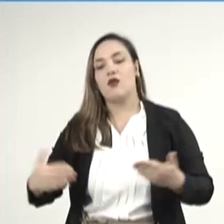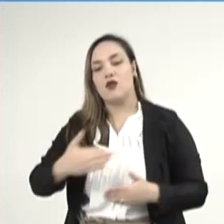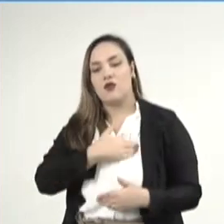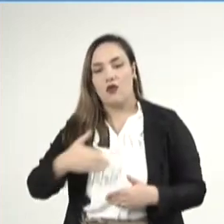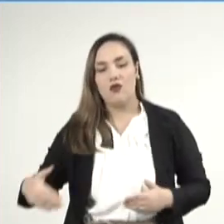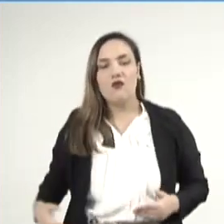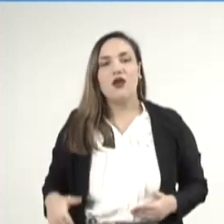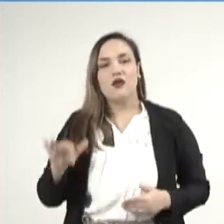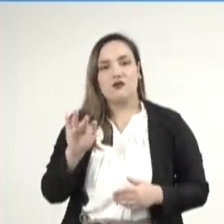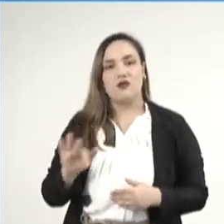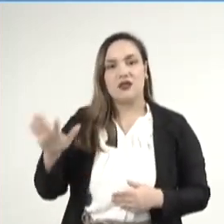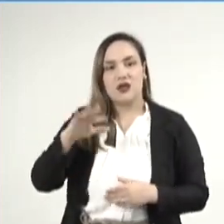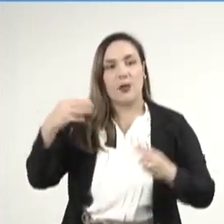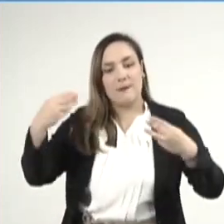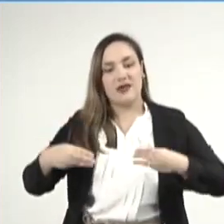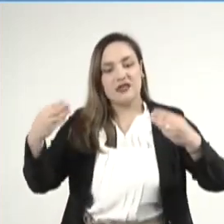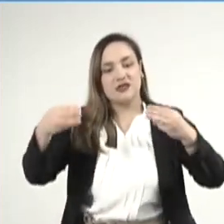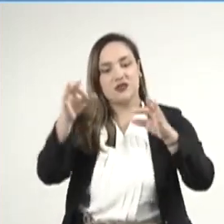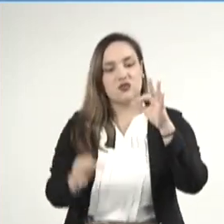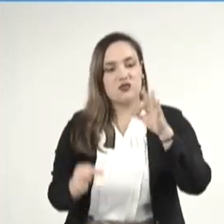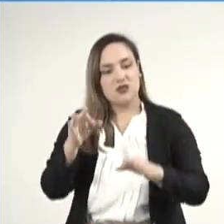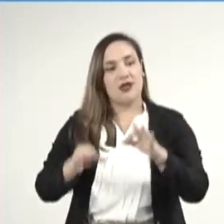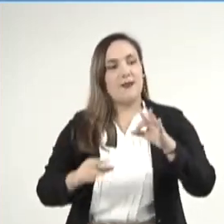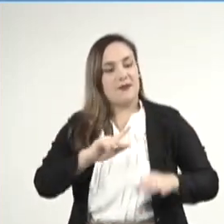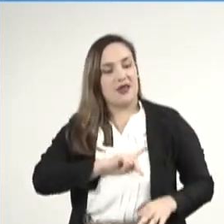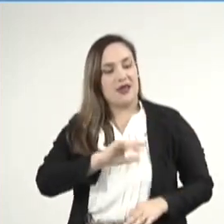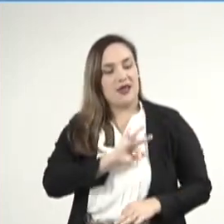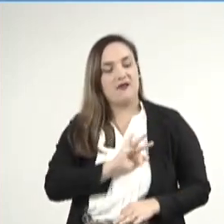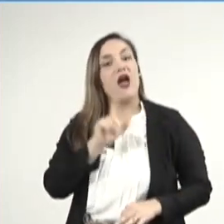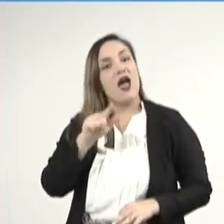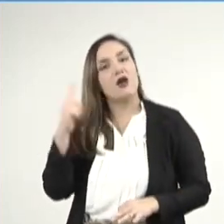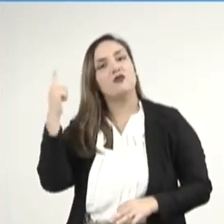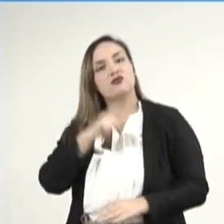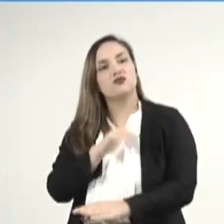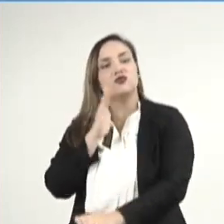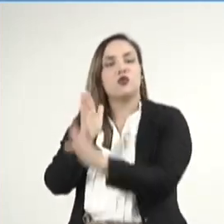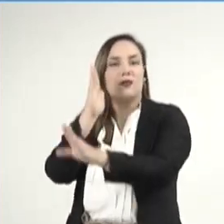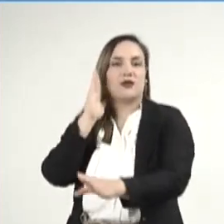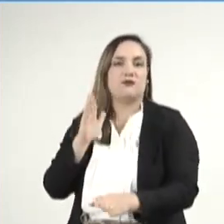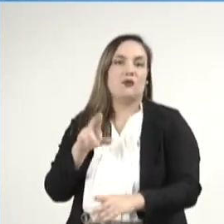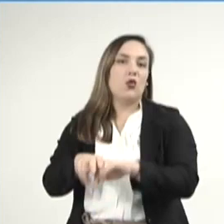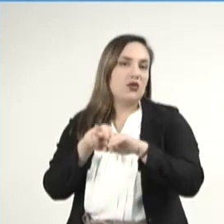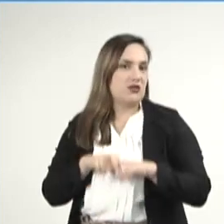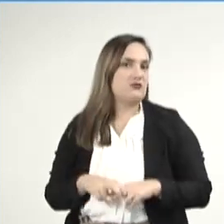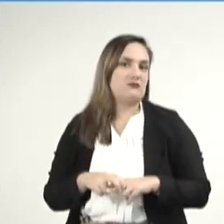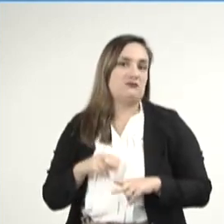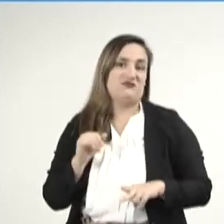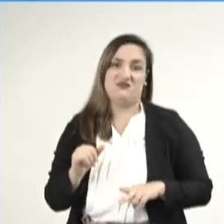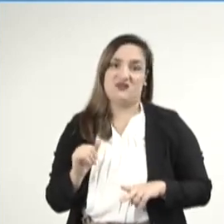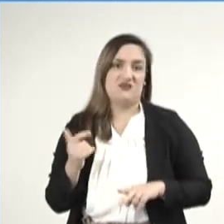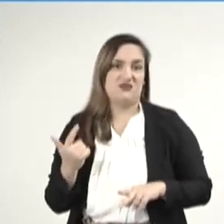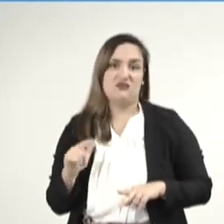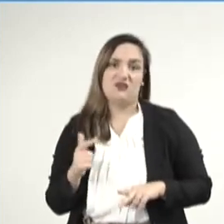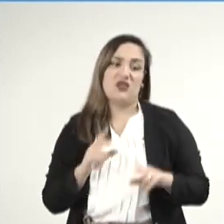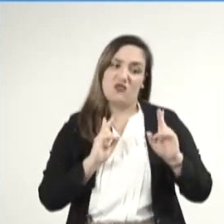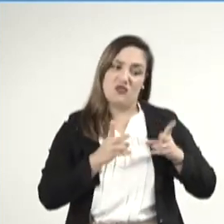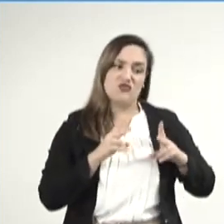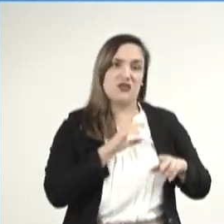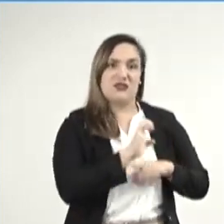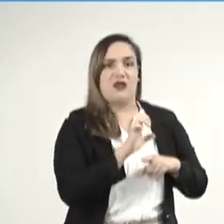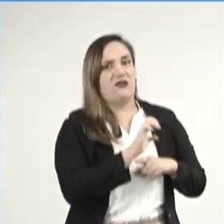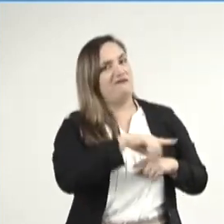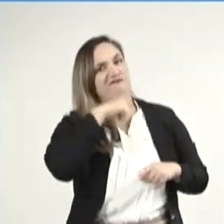federal, Ministério da Justiça, Polícia Federal. Só por isso que nós chegamos nessa